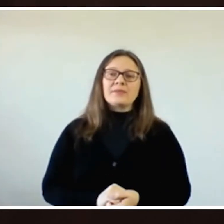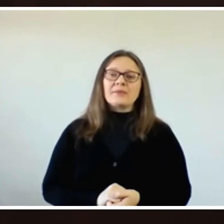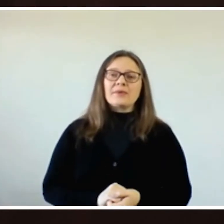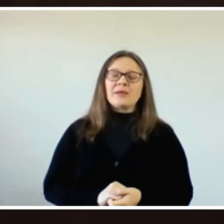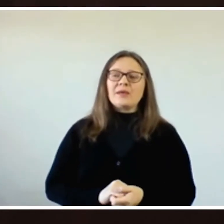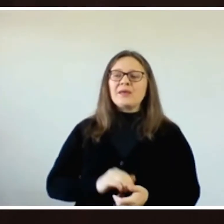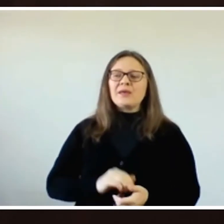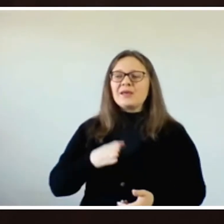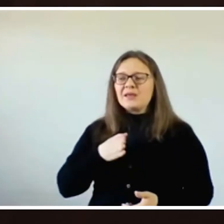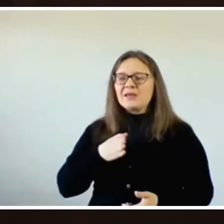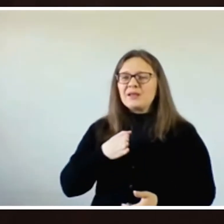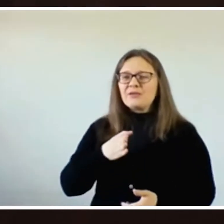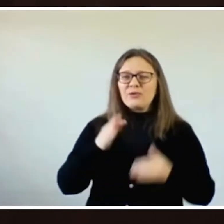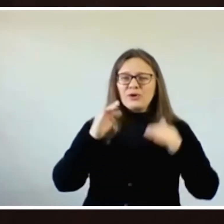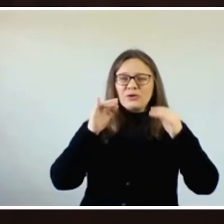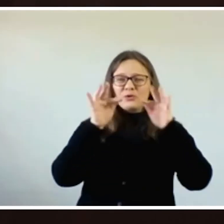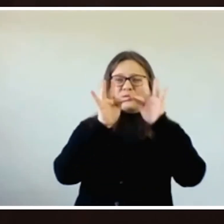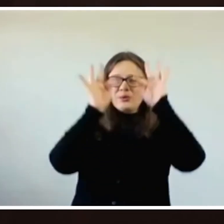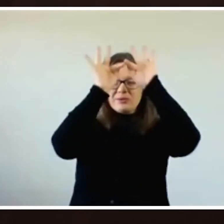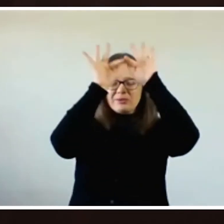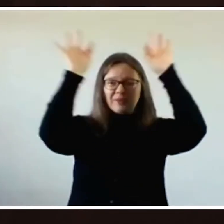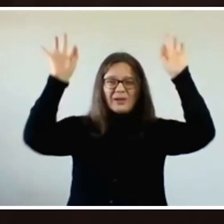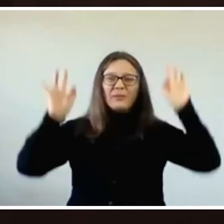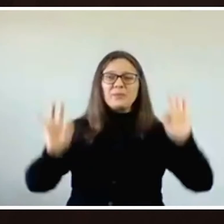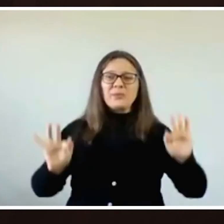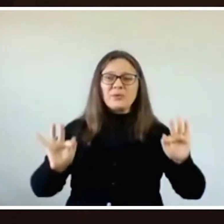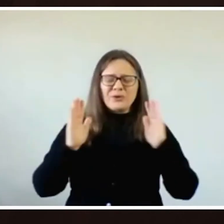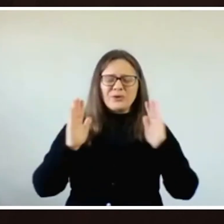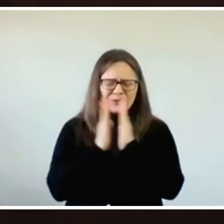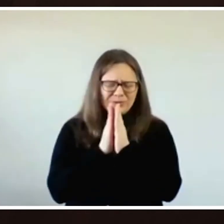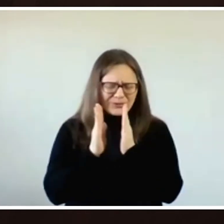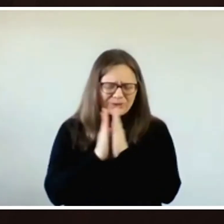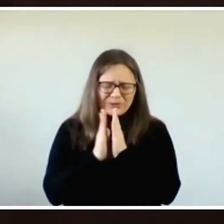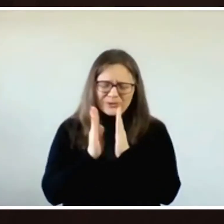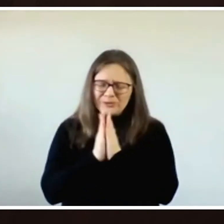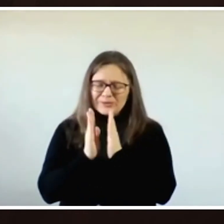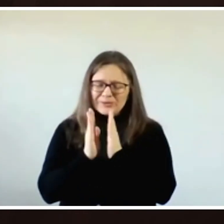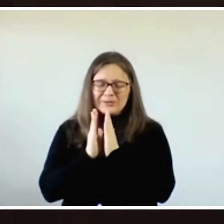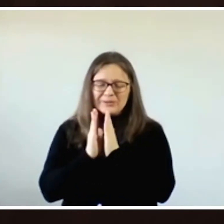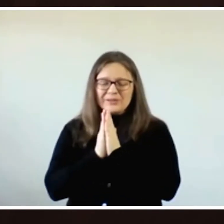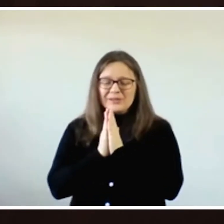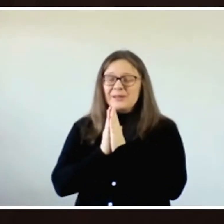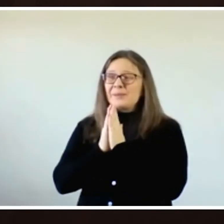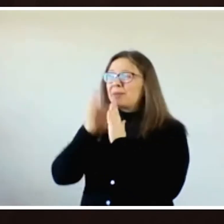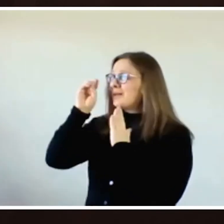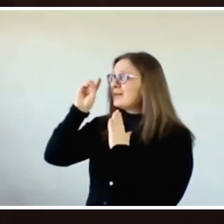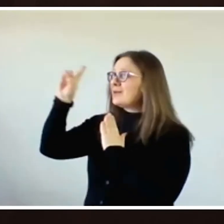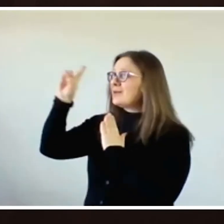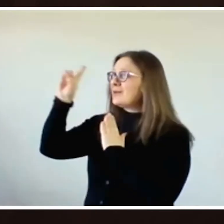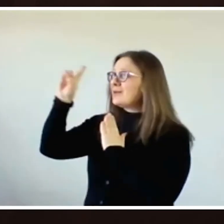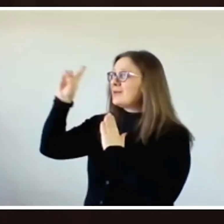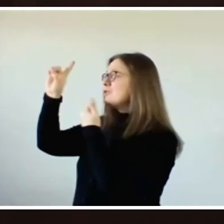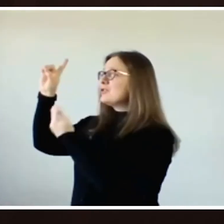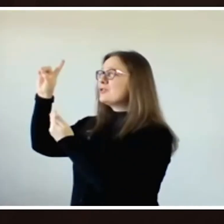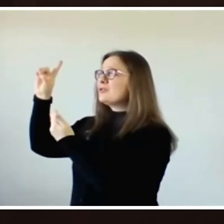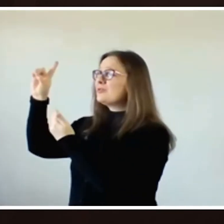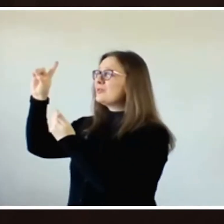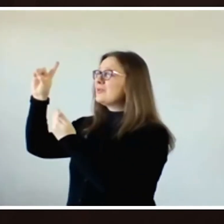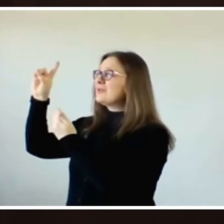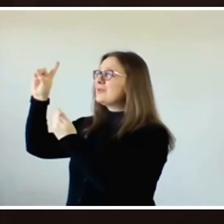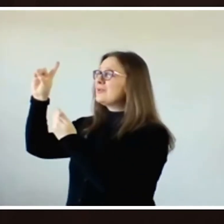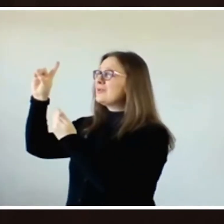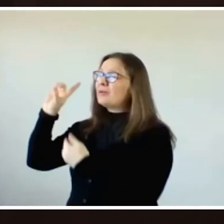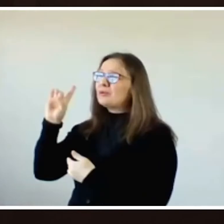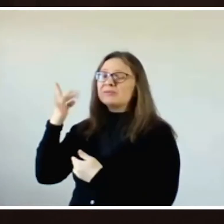orou fervorosamente para que o Senhor impedisse tal profanação. Naquela mesma noite, o